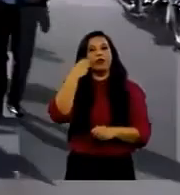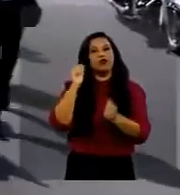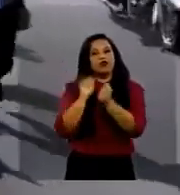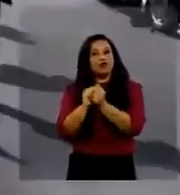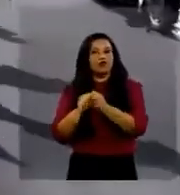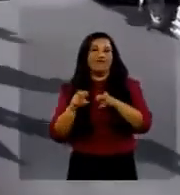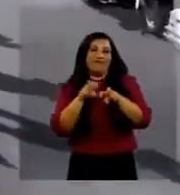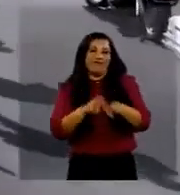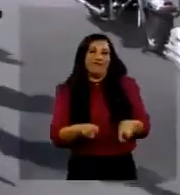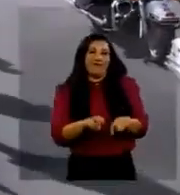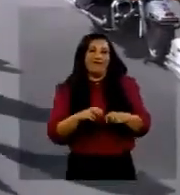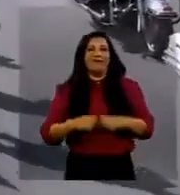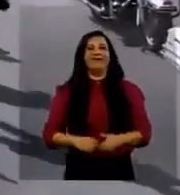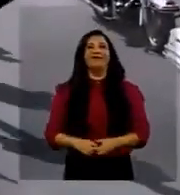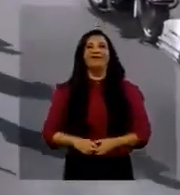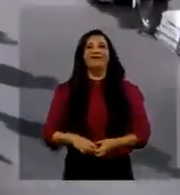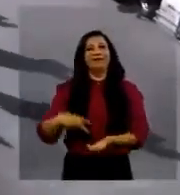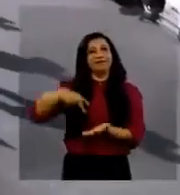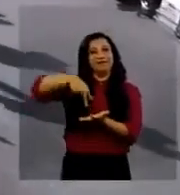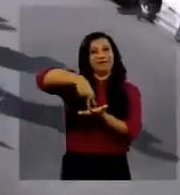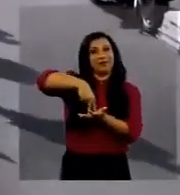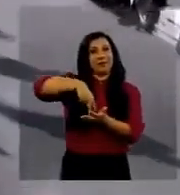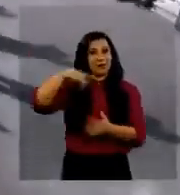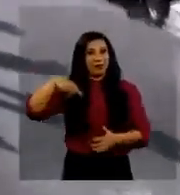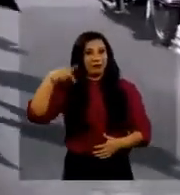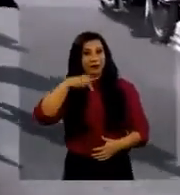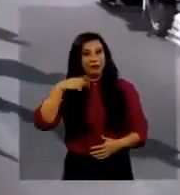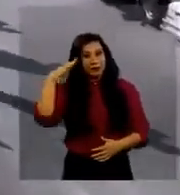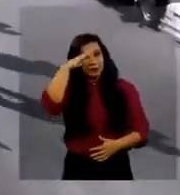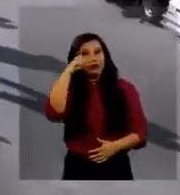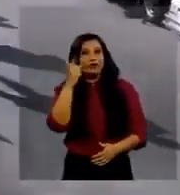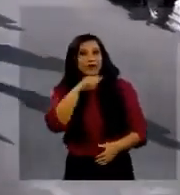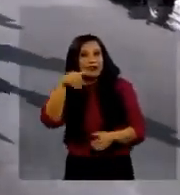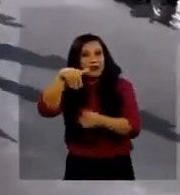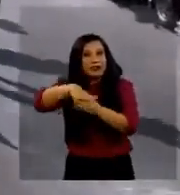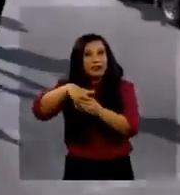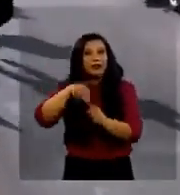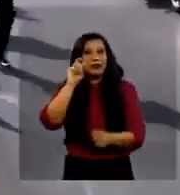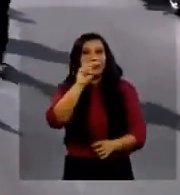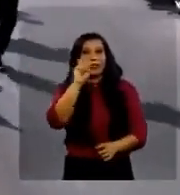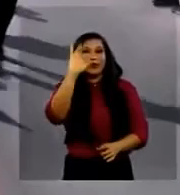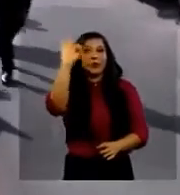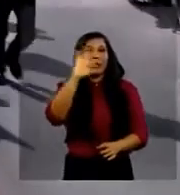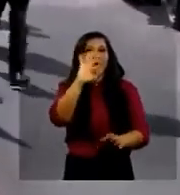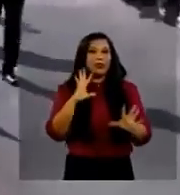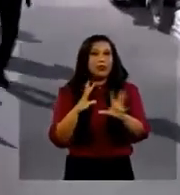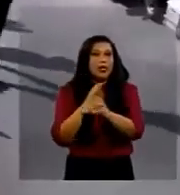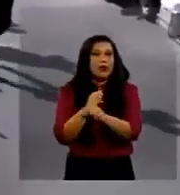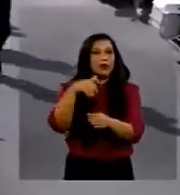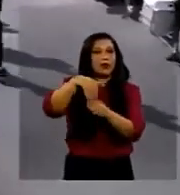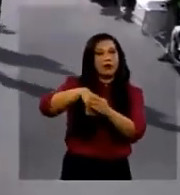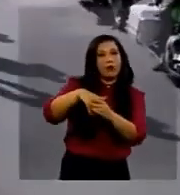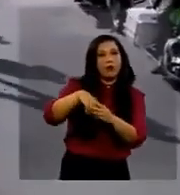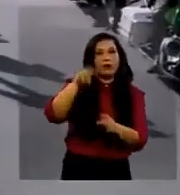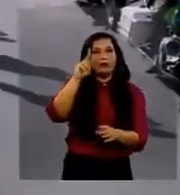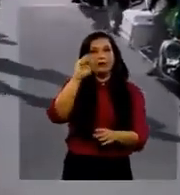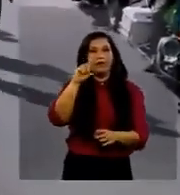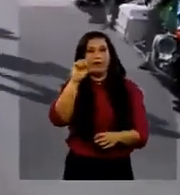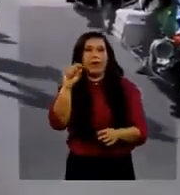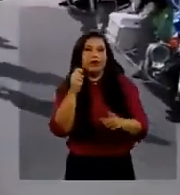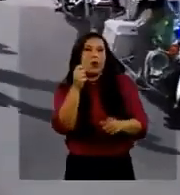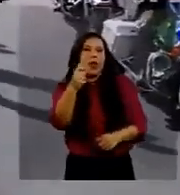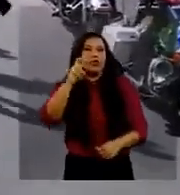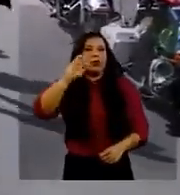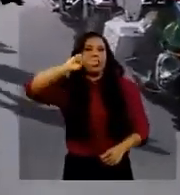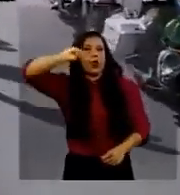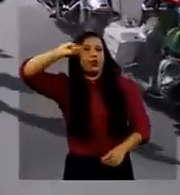Janeiro. Lembrando que Jair Bolsonaro venceu as eleições com 55% dos votos válidos, quase 58